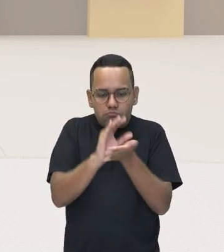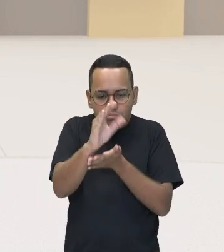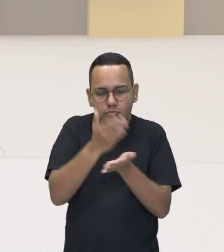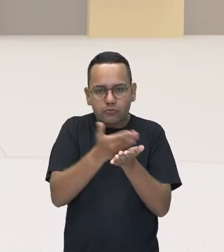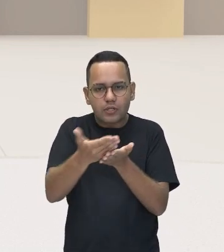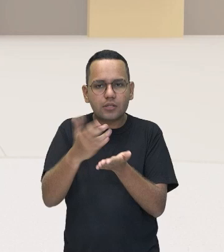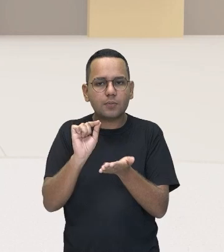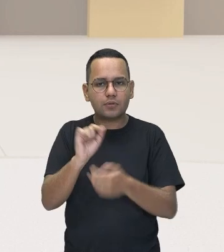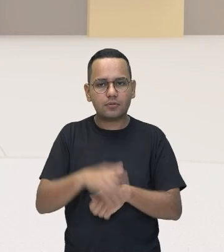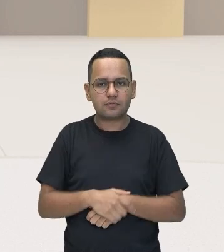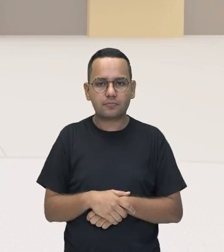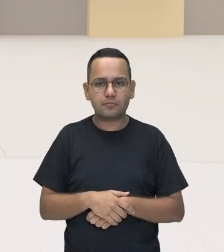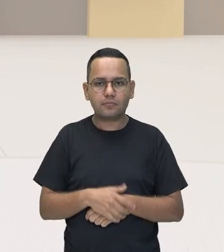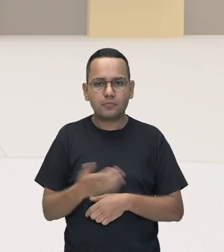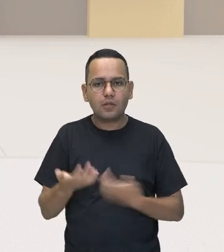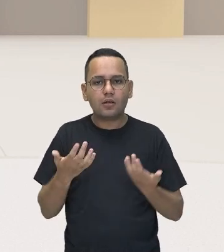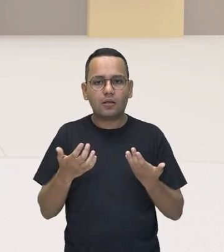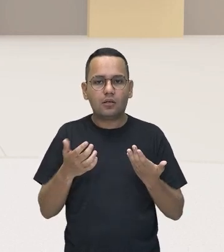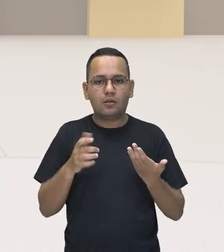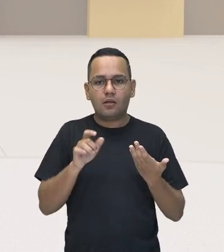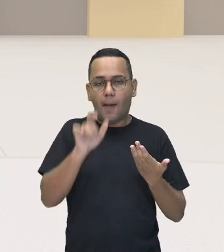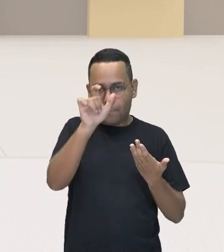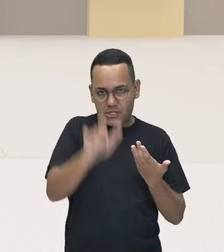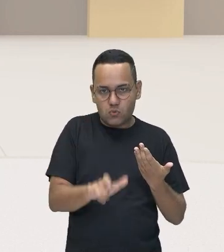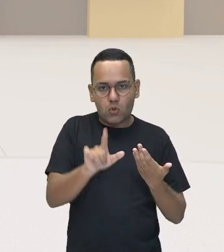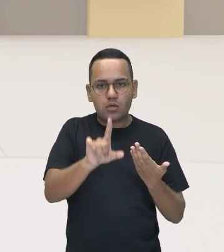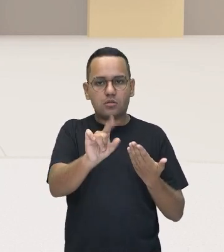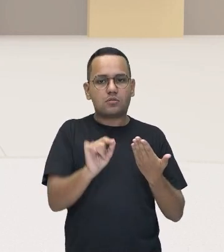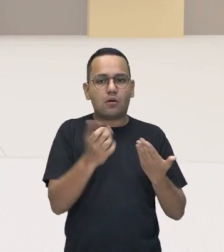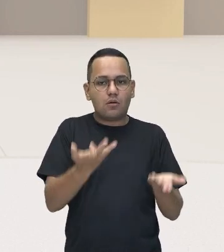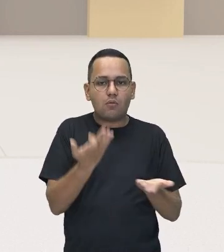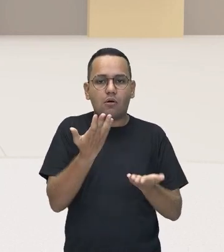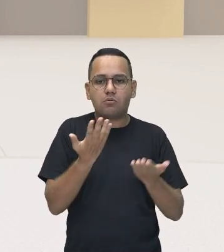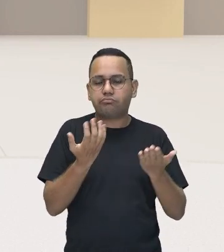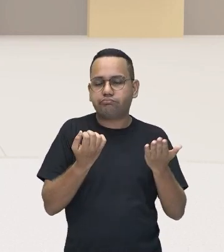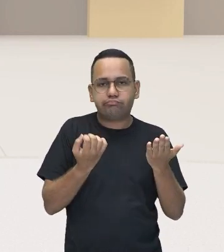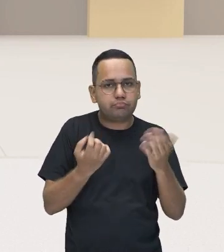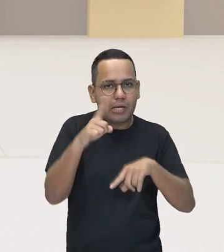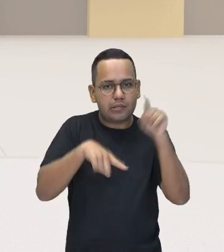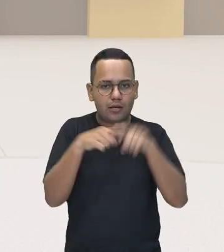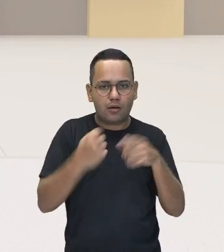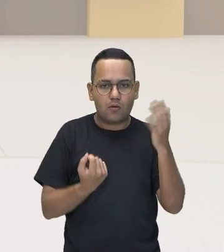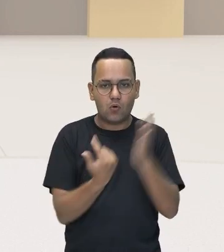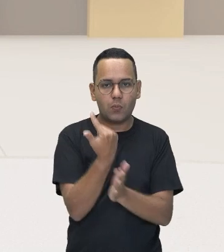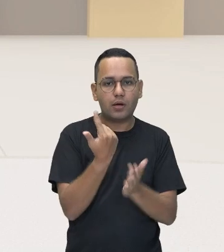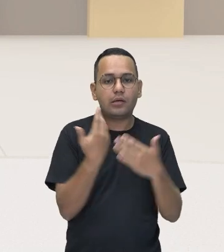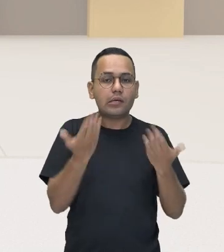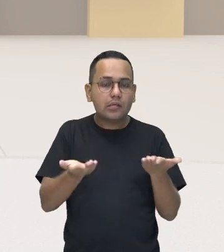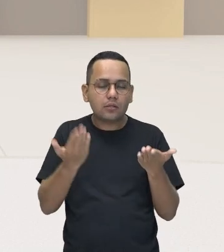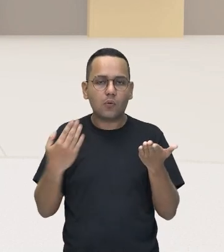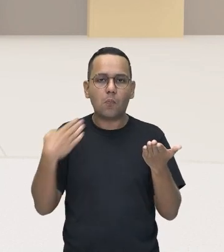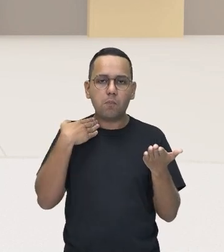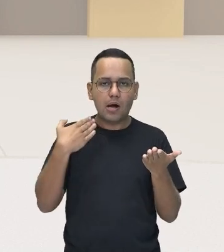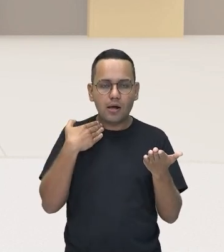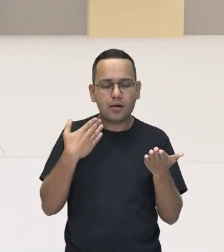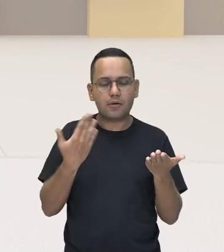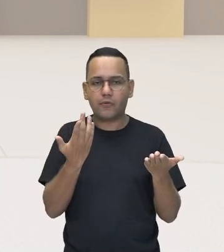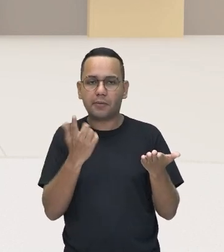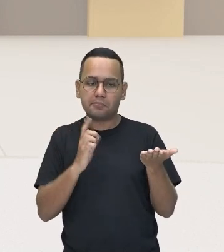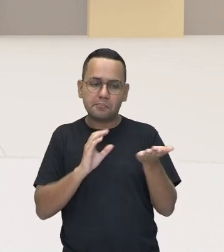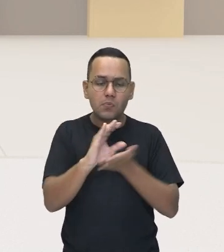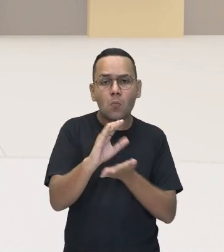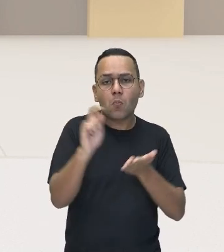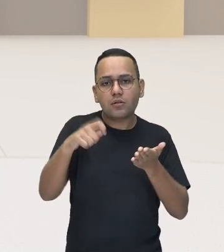O contratante escolhe o bem a ser adquirido, a instituição financeira faz o pagamento parcial ou integral desse bem, e então